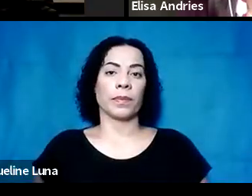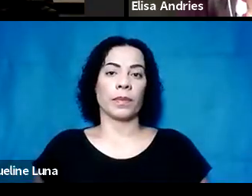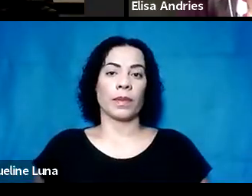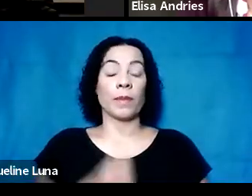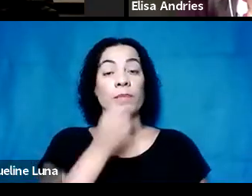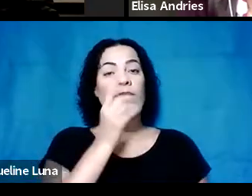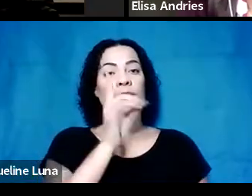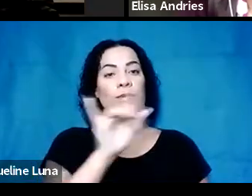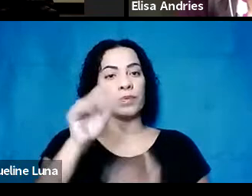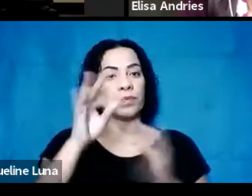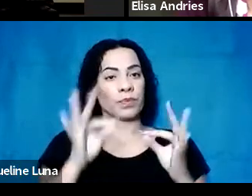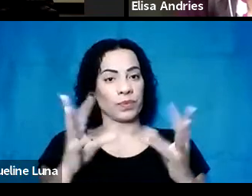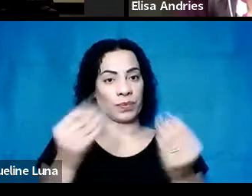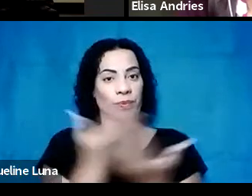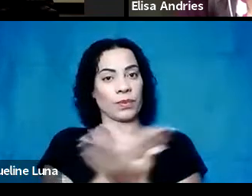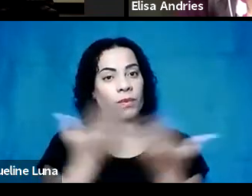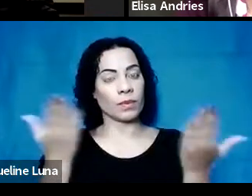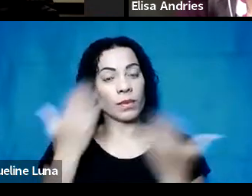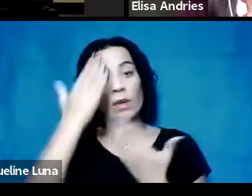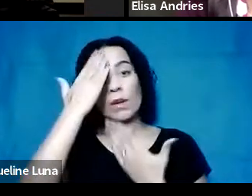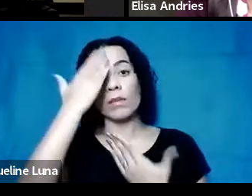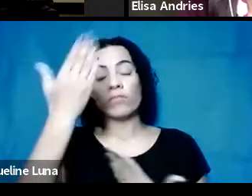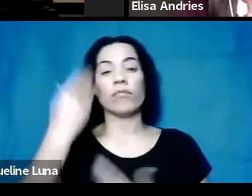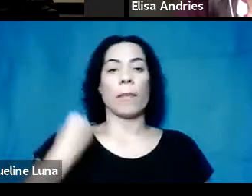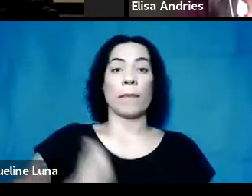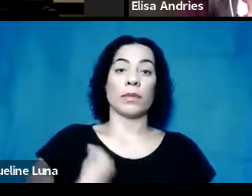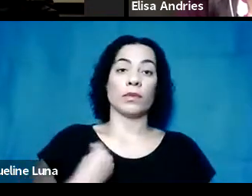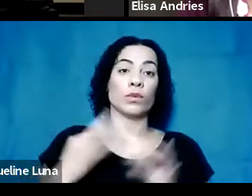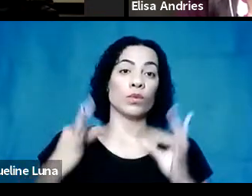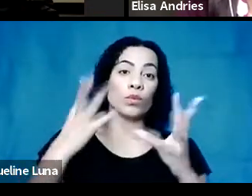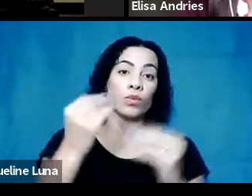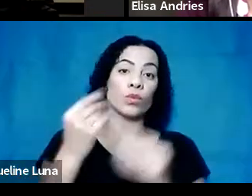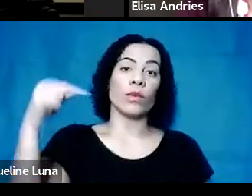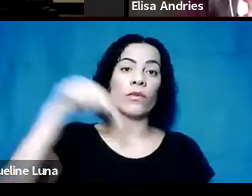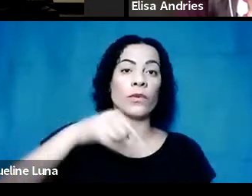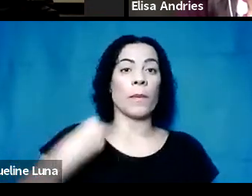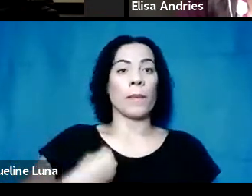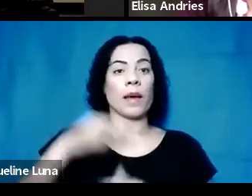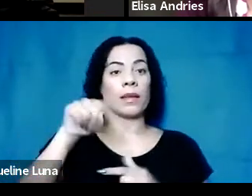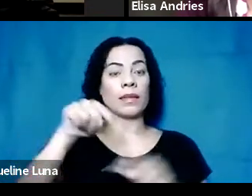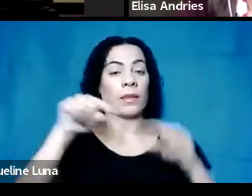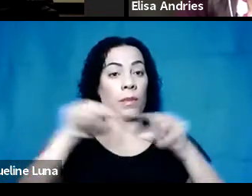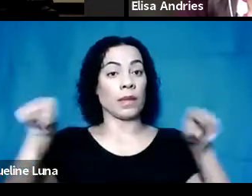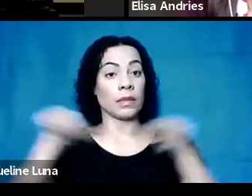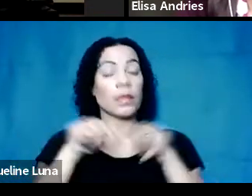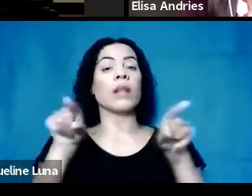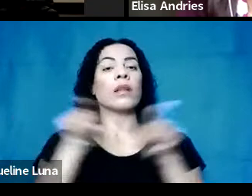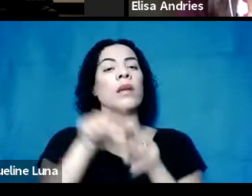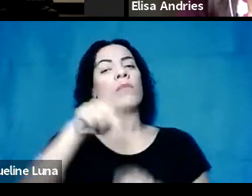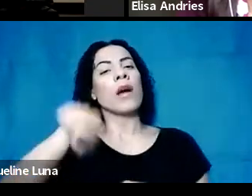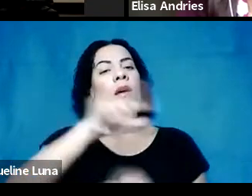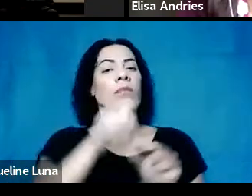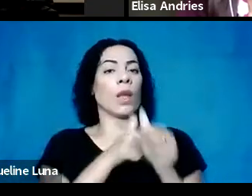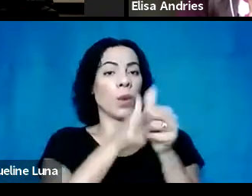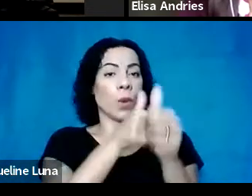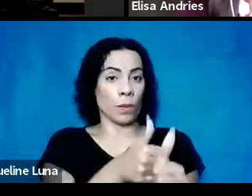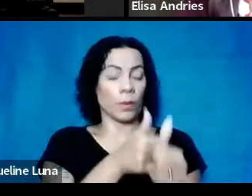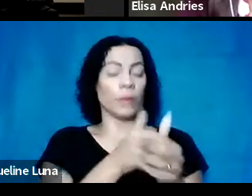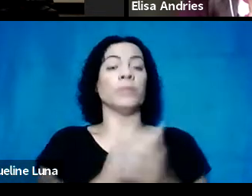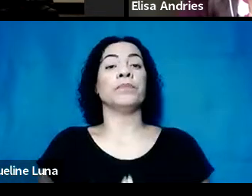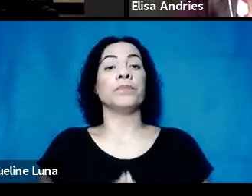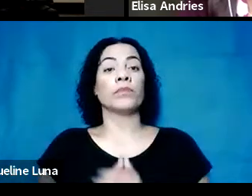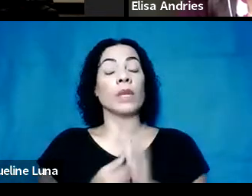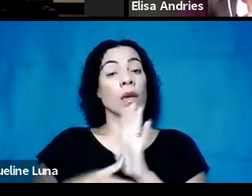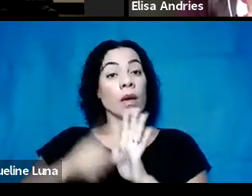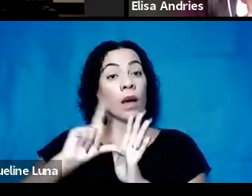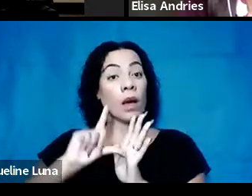Bom dia para todo mundo. Obrigada pela presença de todo mundo que está aqui na sala e de quem também está acompanhando a gente. Antes de